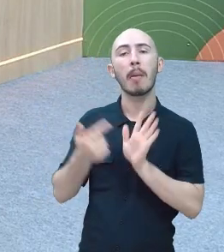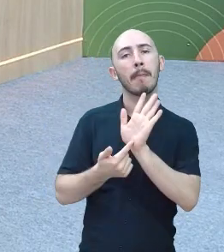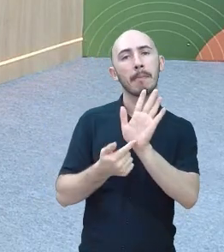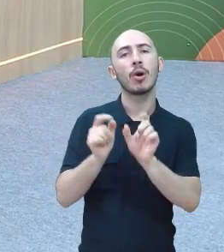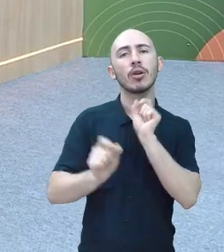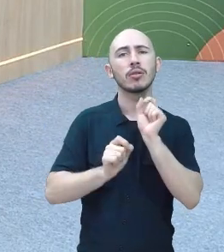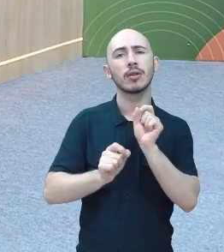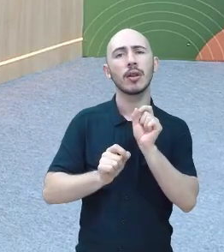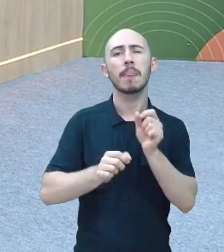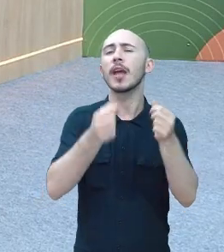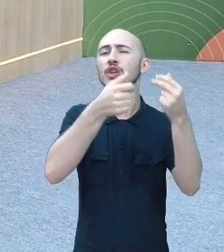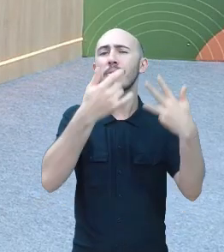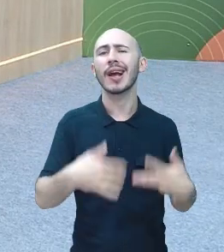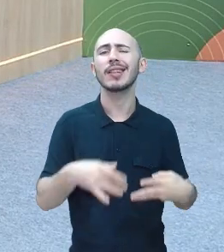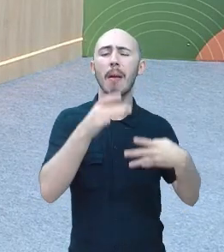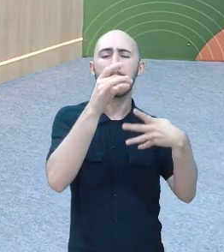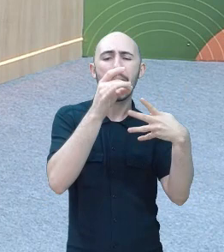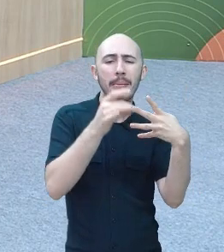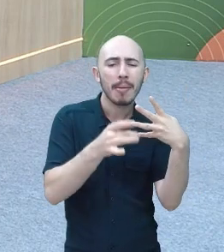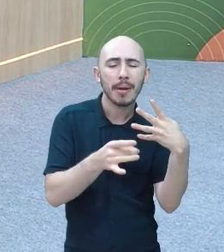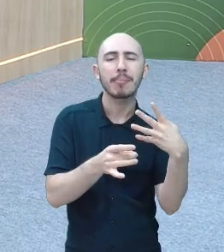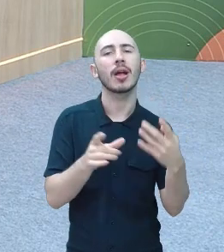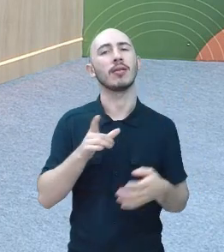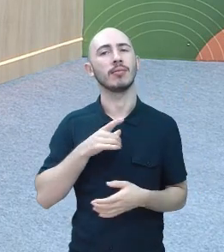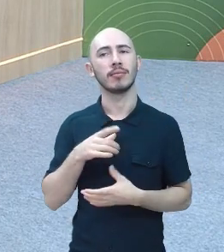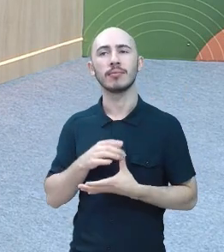bem explicativo do que vai acontecer.